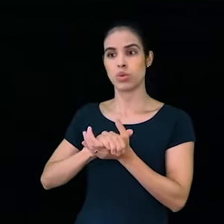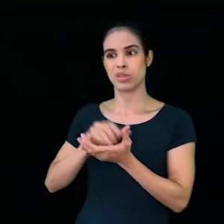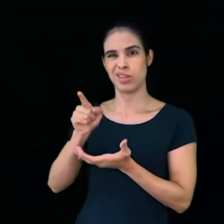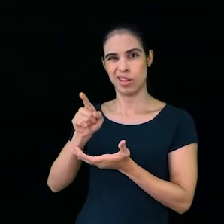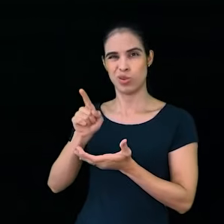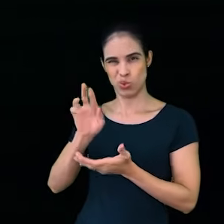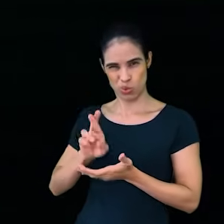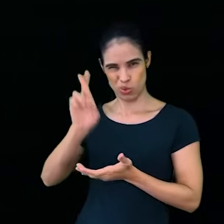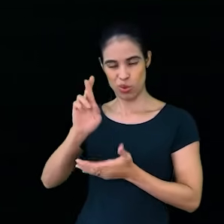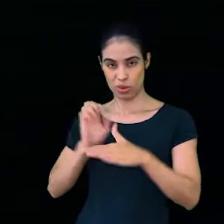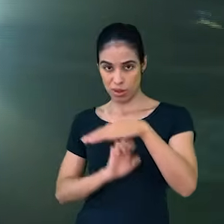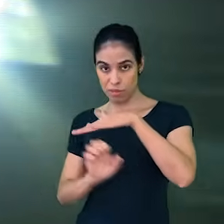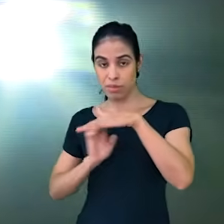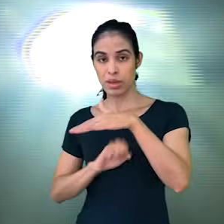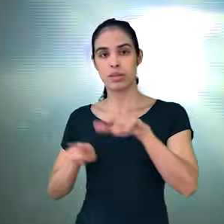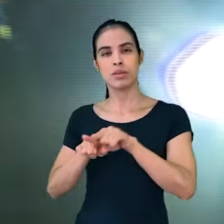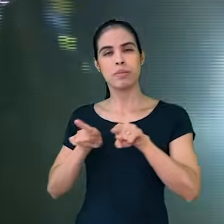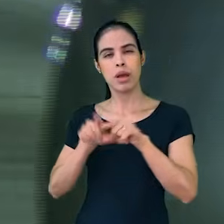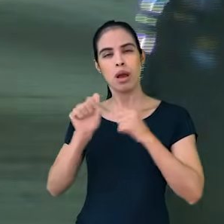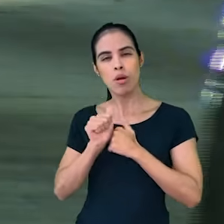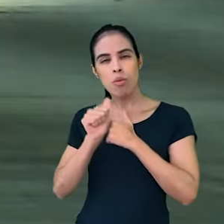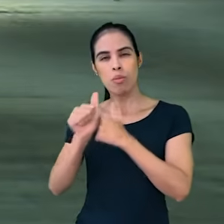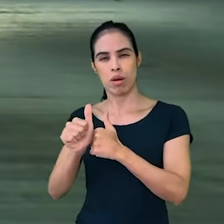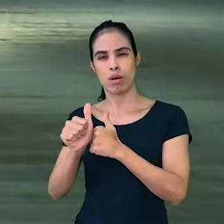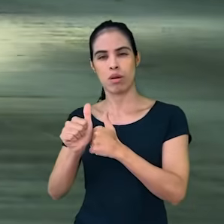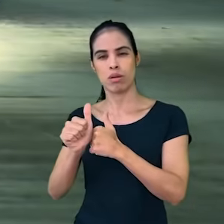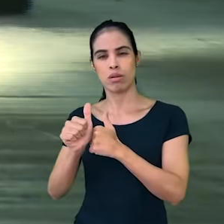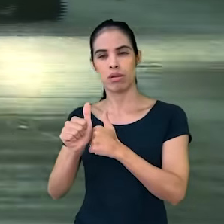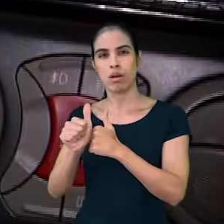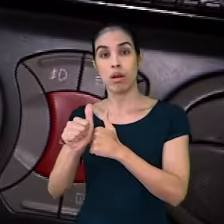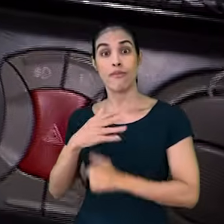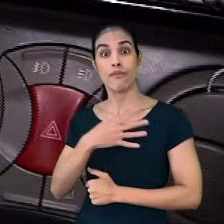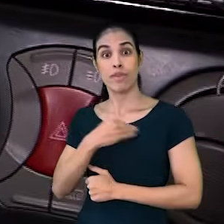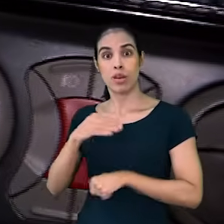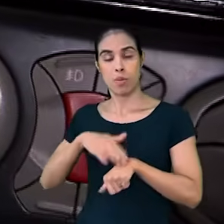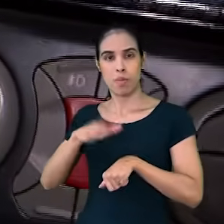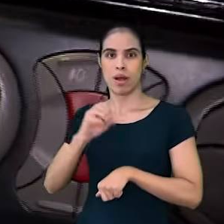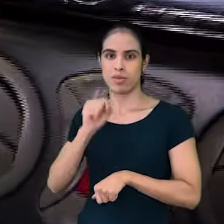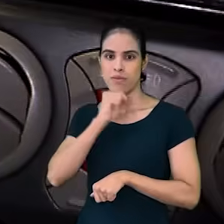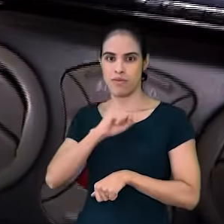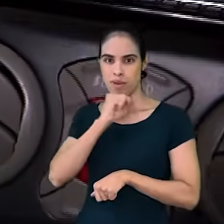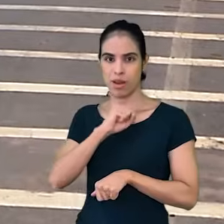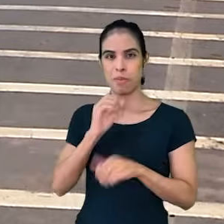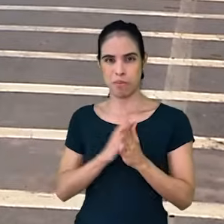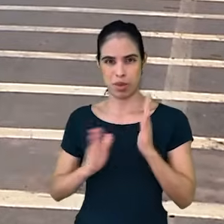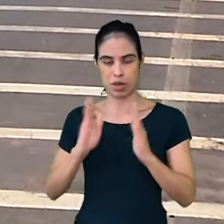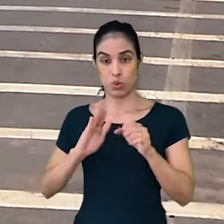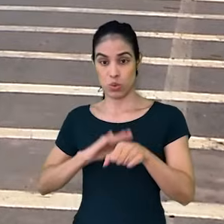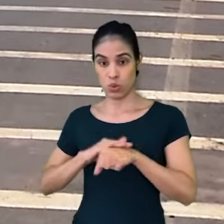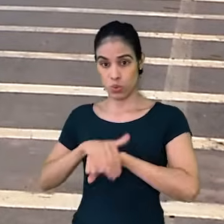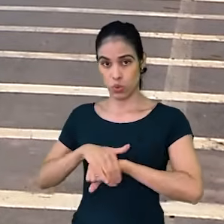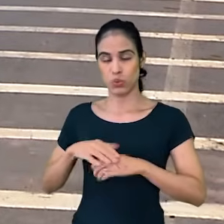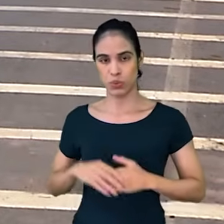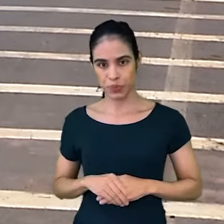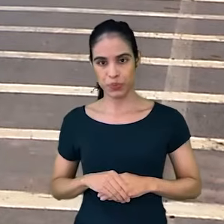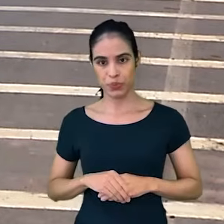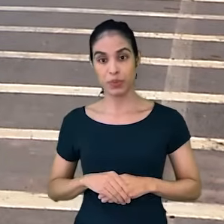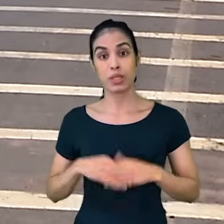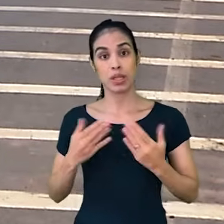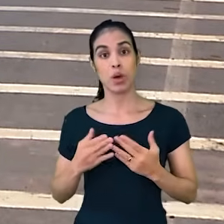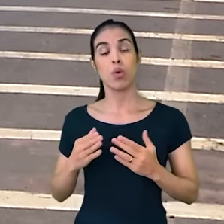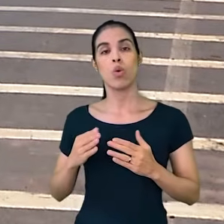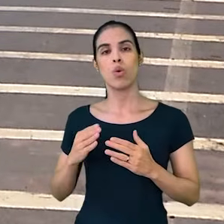do empresário ao trabalho e acompanhar o filho mais velho do casal em eventos noturnos. O vigia disse ainda que